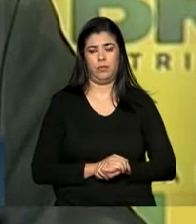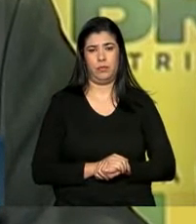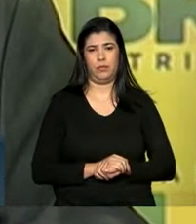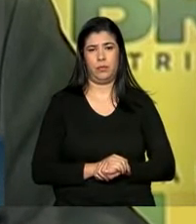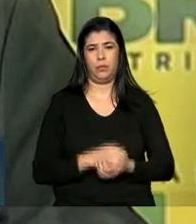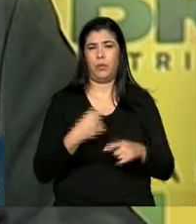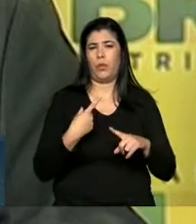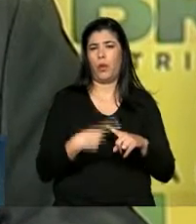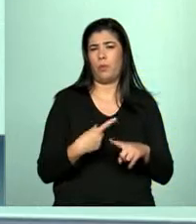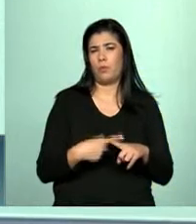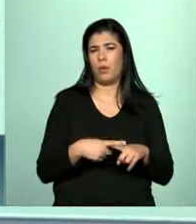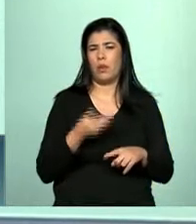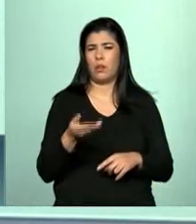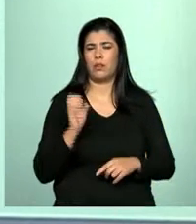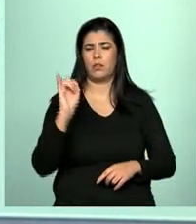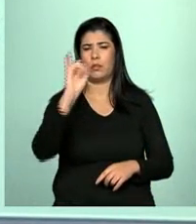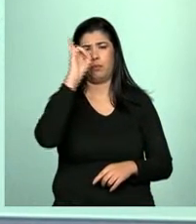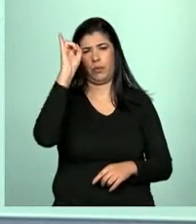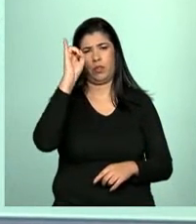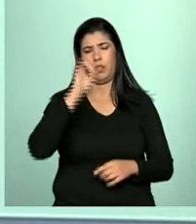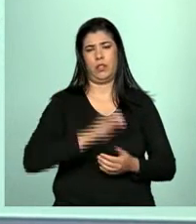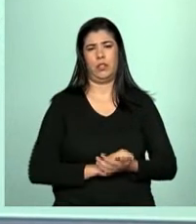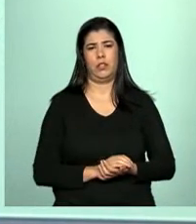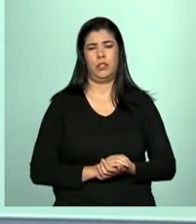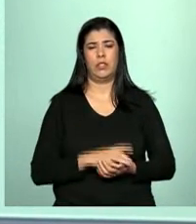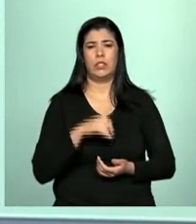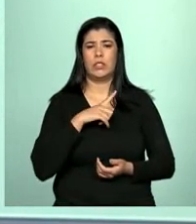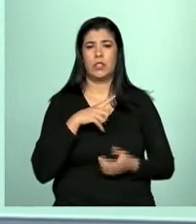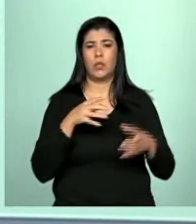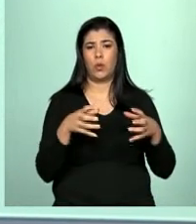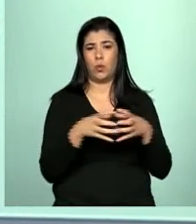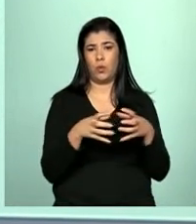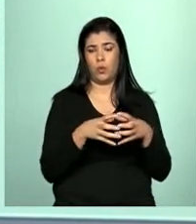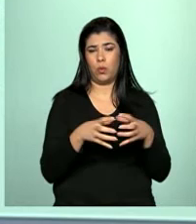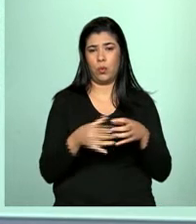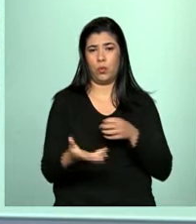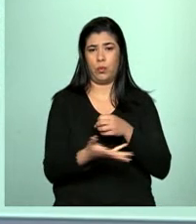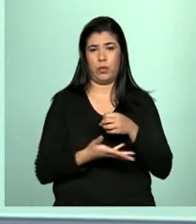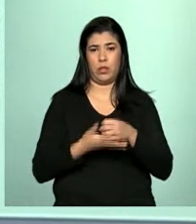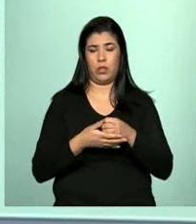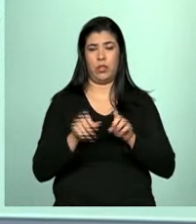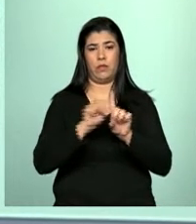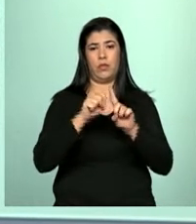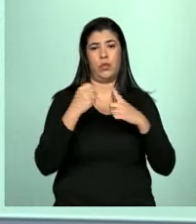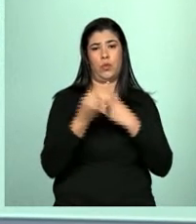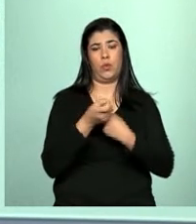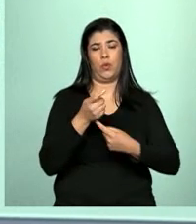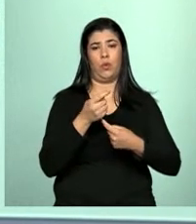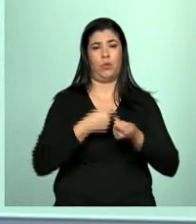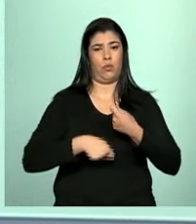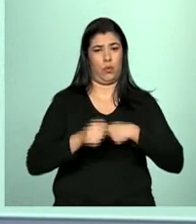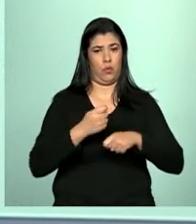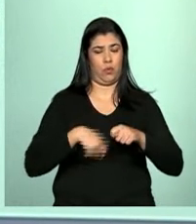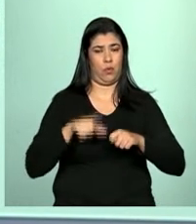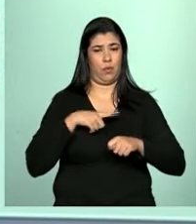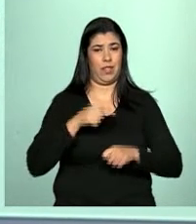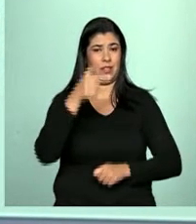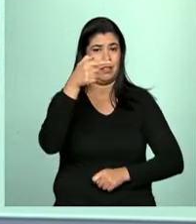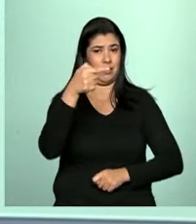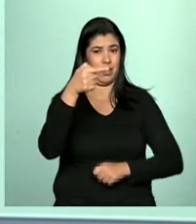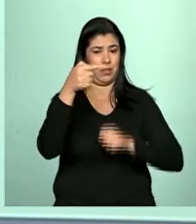Por que que isso é importante? Grupo de nível socioeconômico. Nós dividimos em 7 grupos.